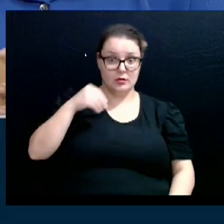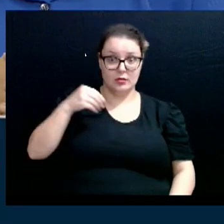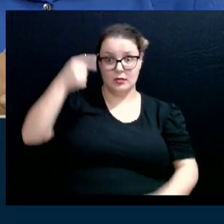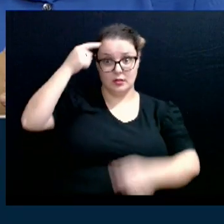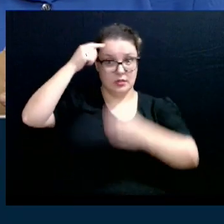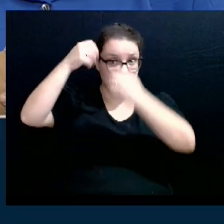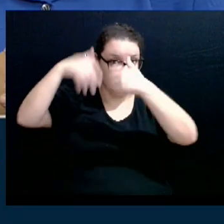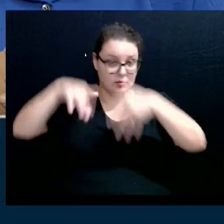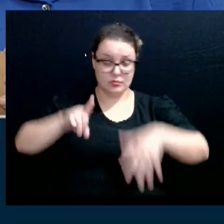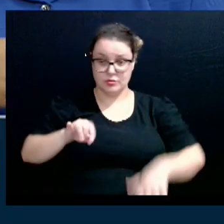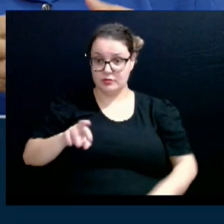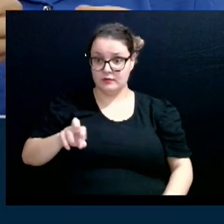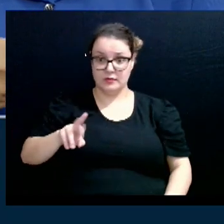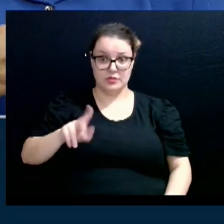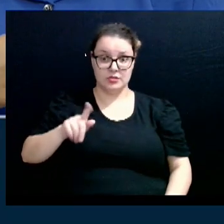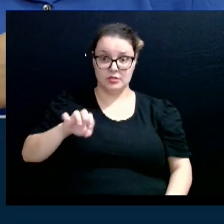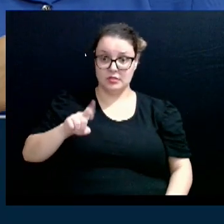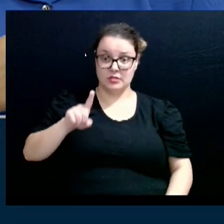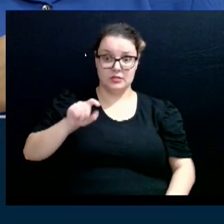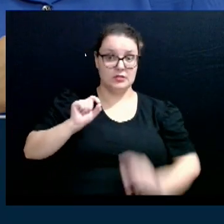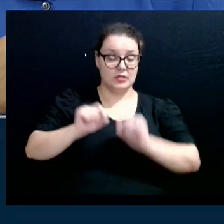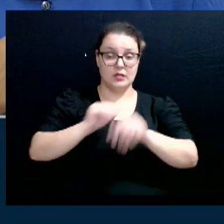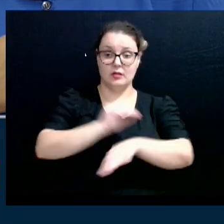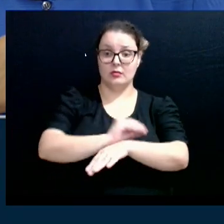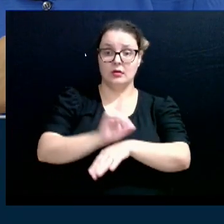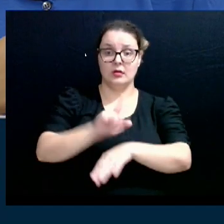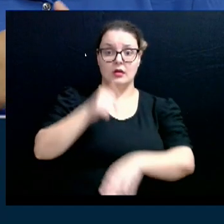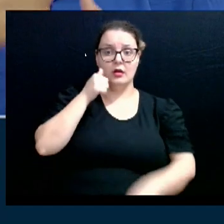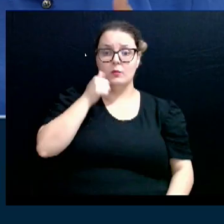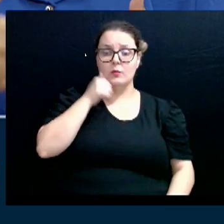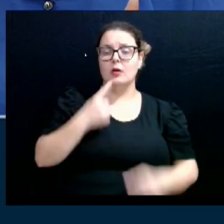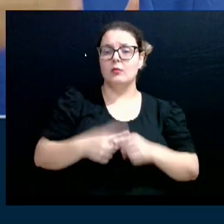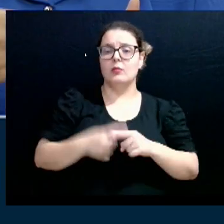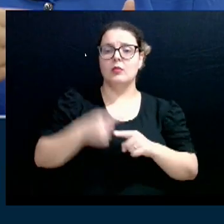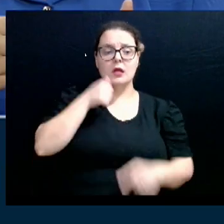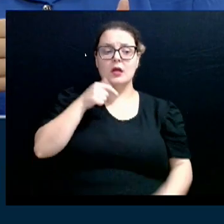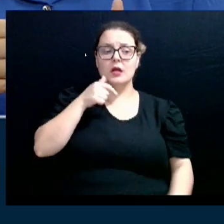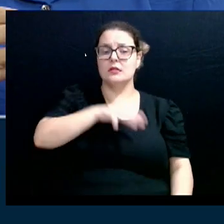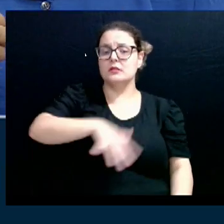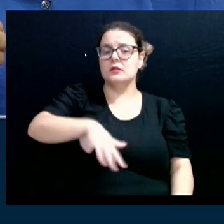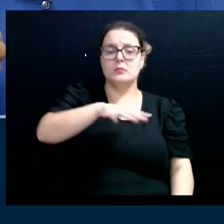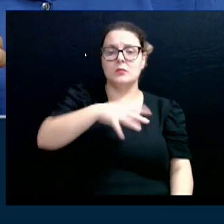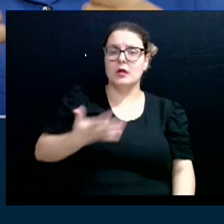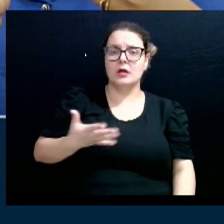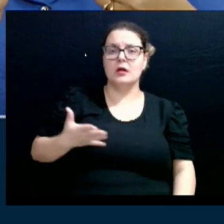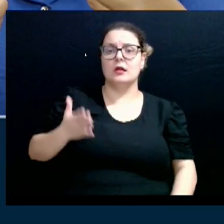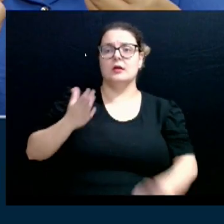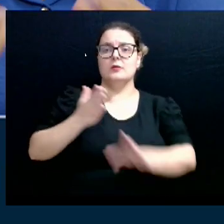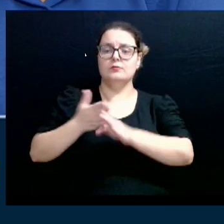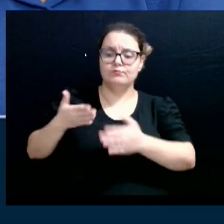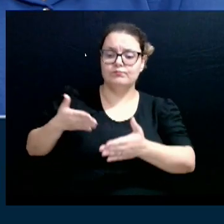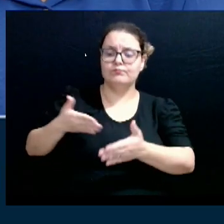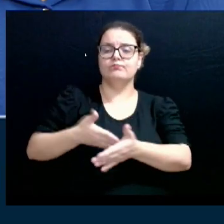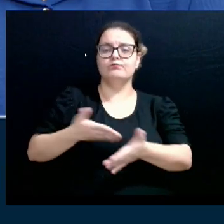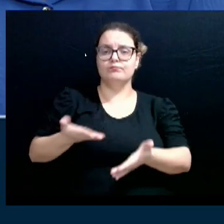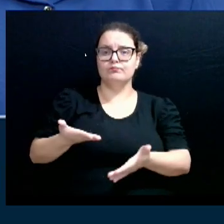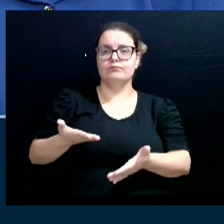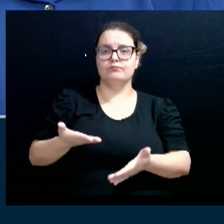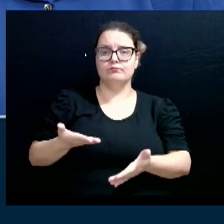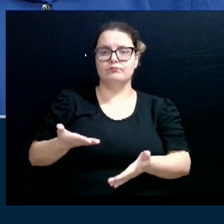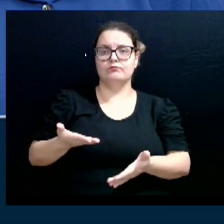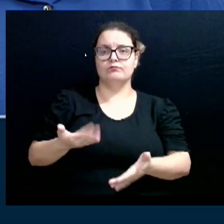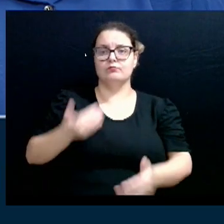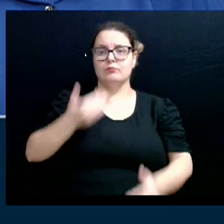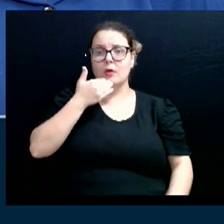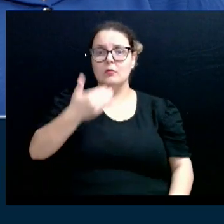cuida são as mulheres, né. Então por que essas mulheres elas encontram uma barreira para pedir ajuda. Qual é